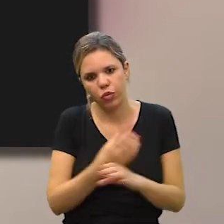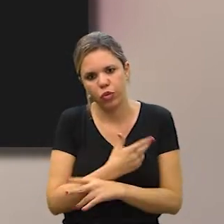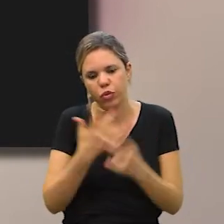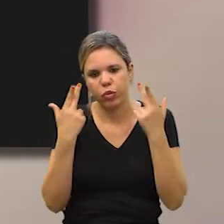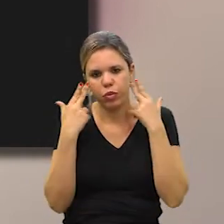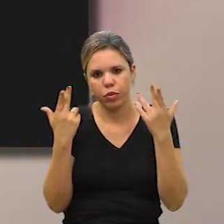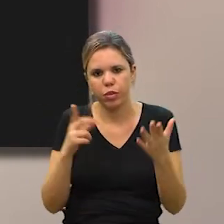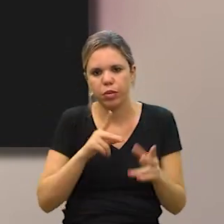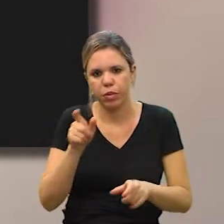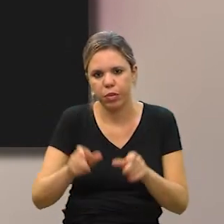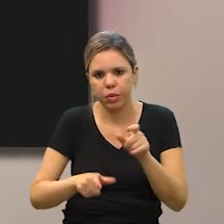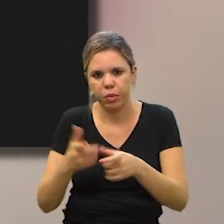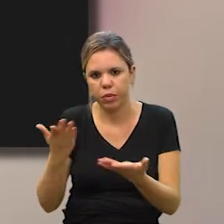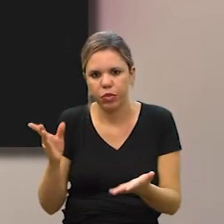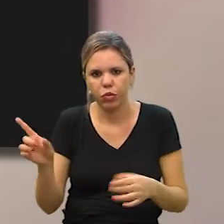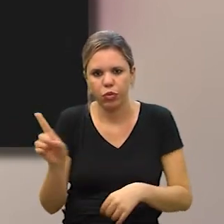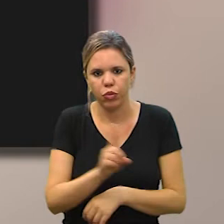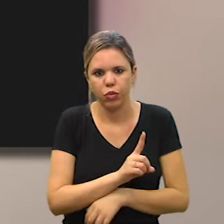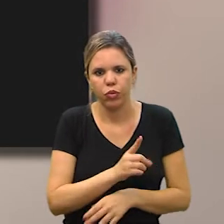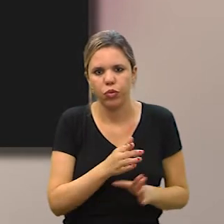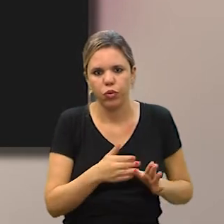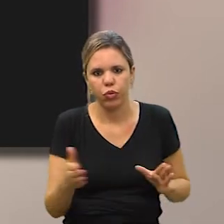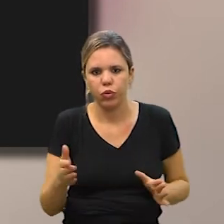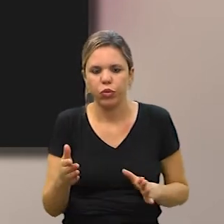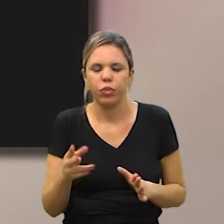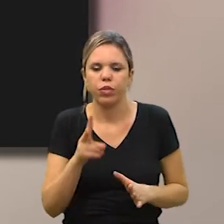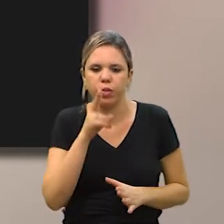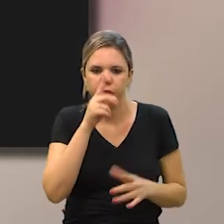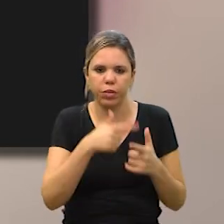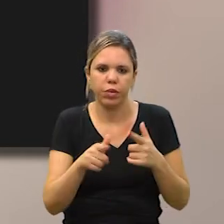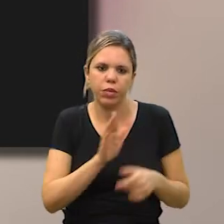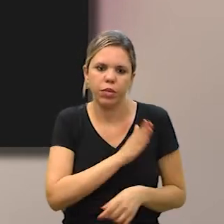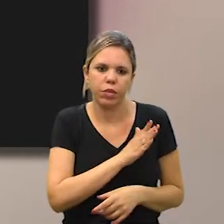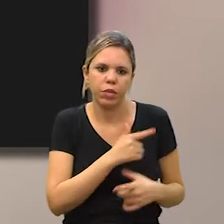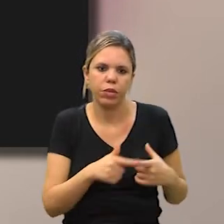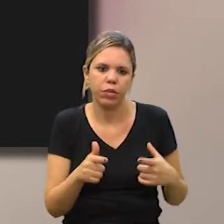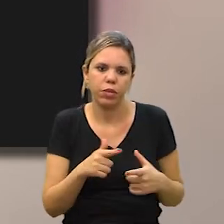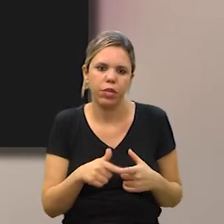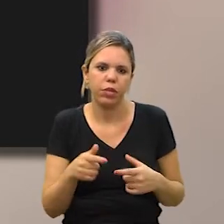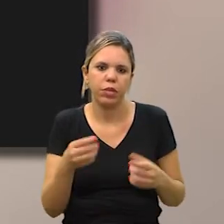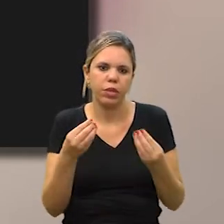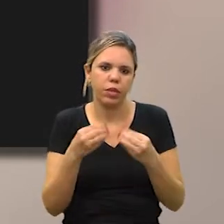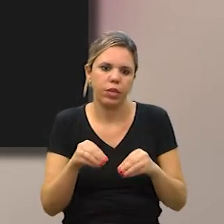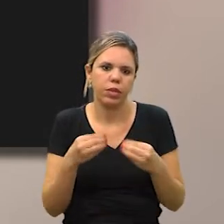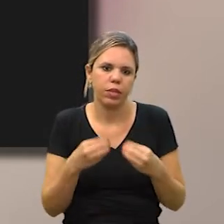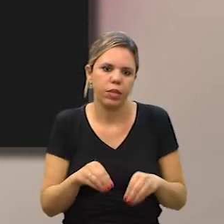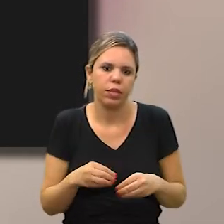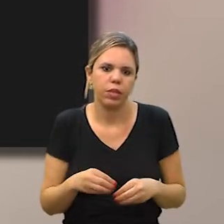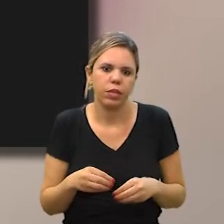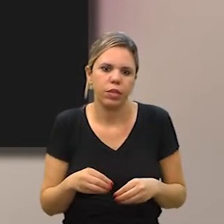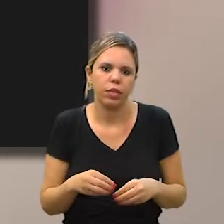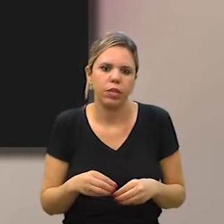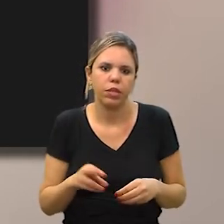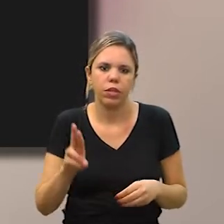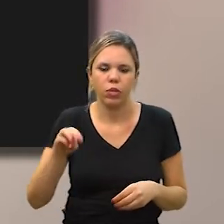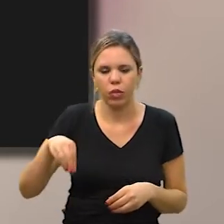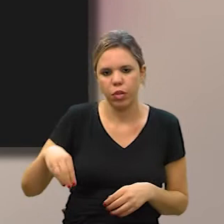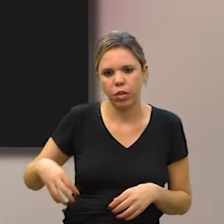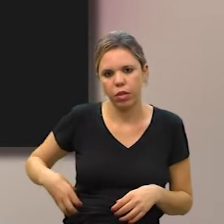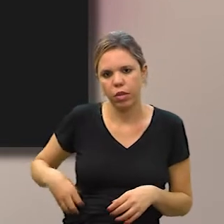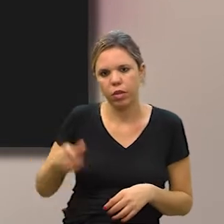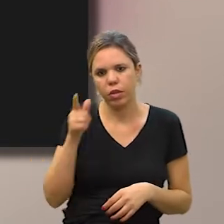totalmente normal tem pessoas que já chega em fases mais avançadas com o coração já muito prejudicado os mesmos fins